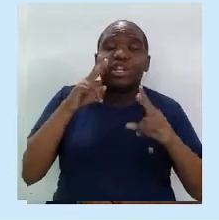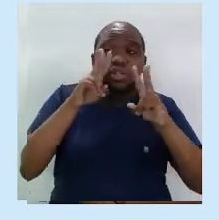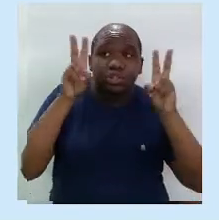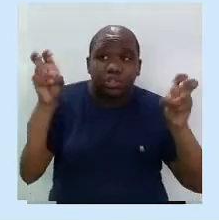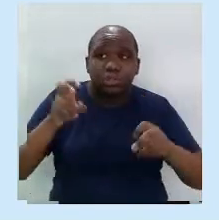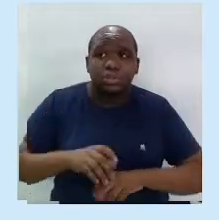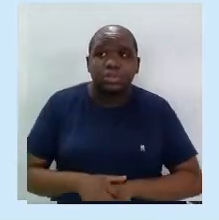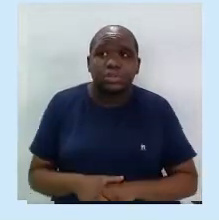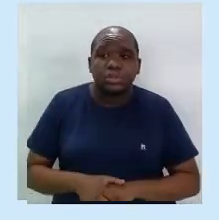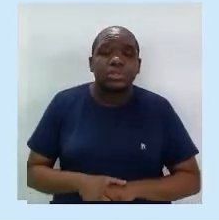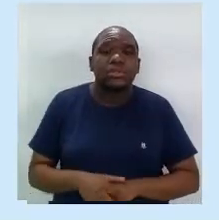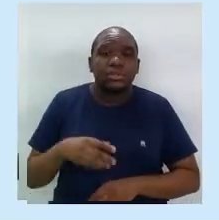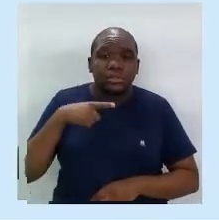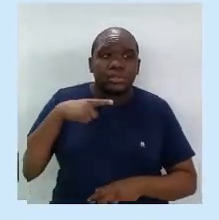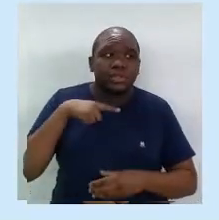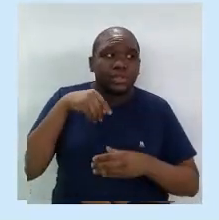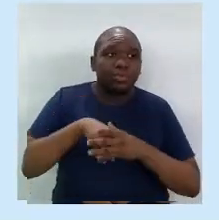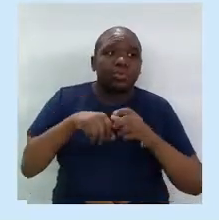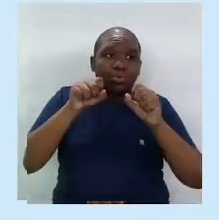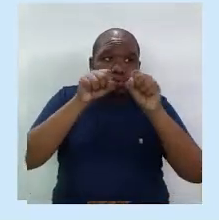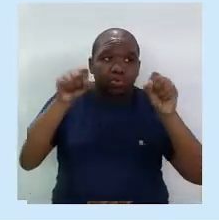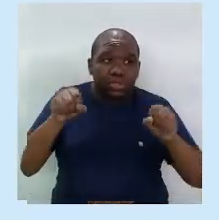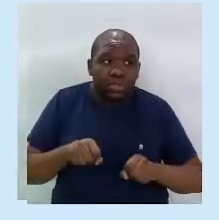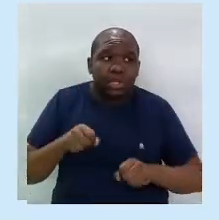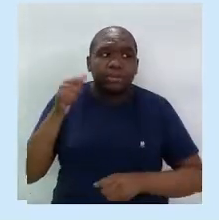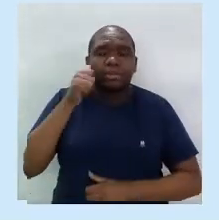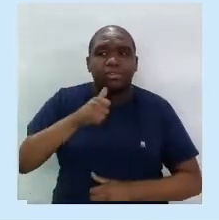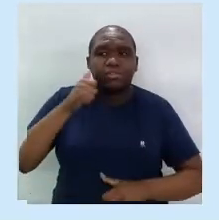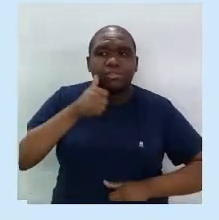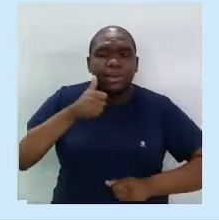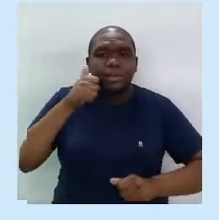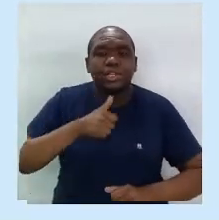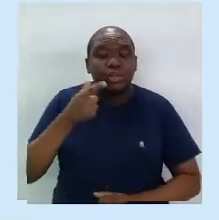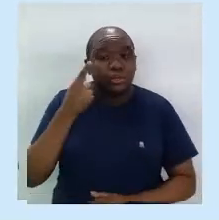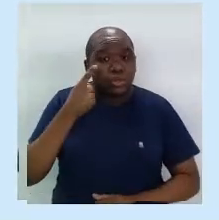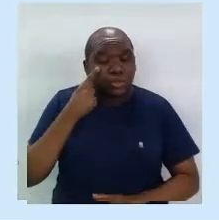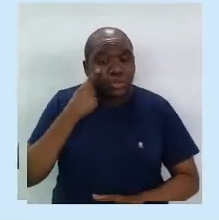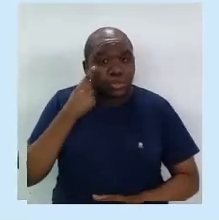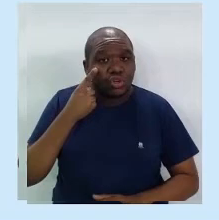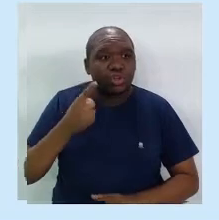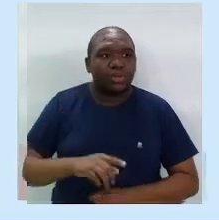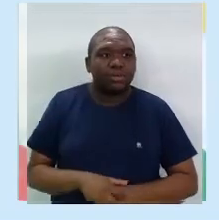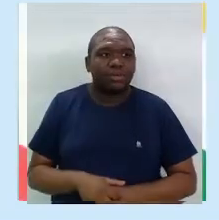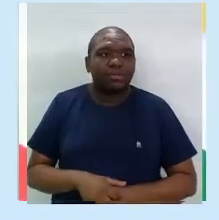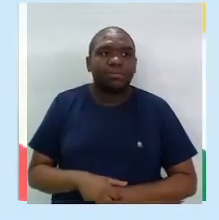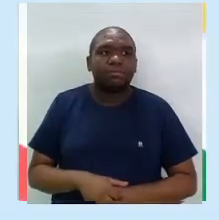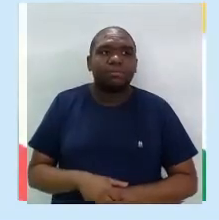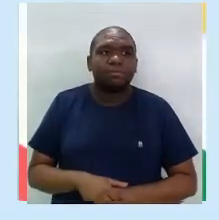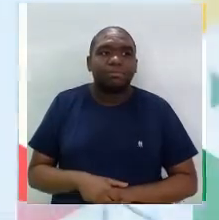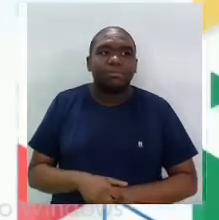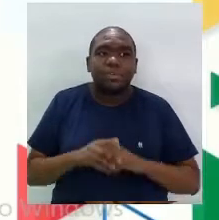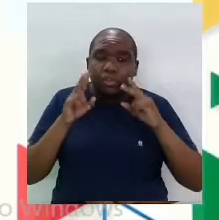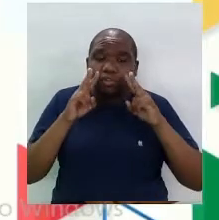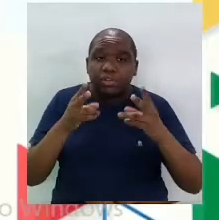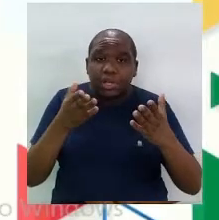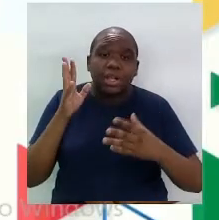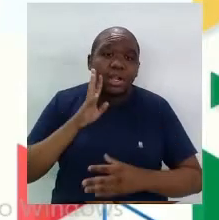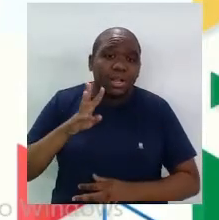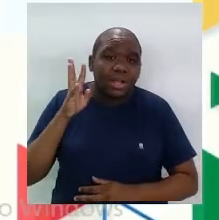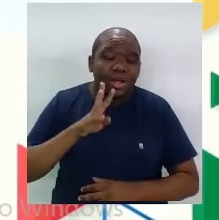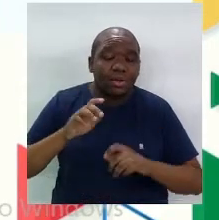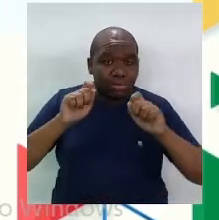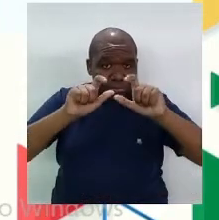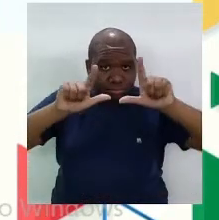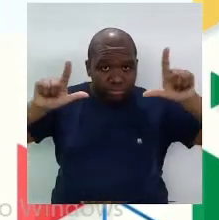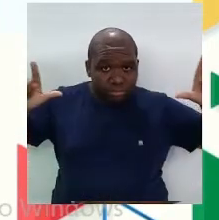agora vamos falar sobre o sistema reprodutor feminino. Bora lá para a telinha para a gente ver essa imagem